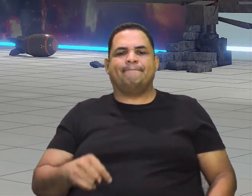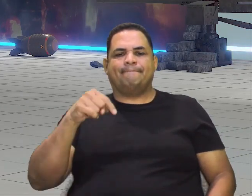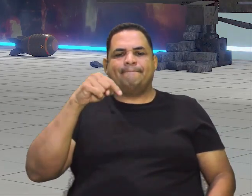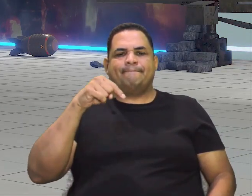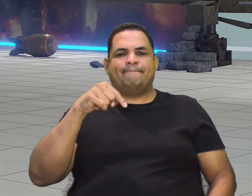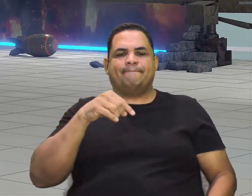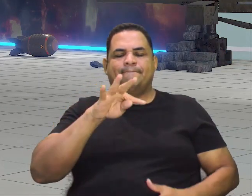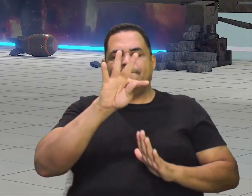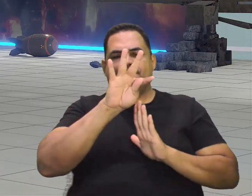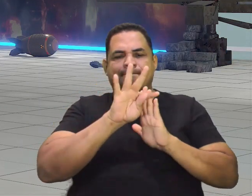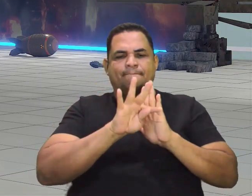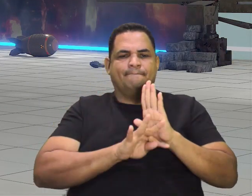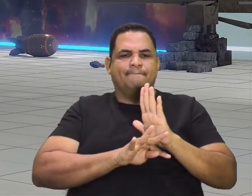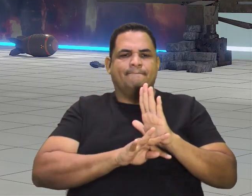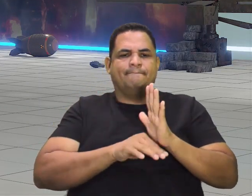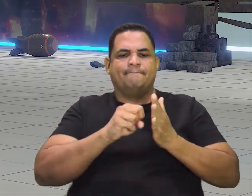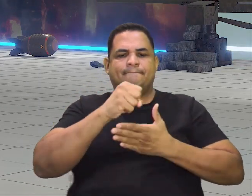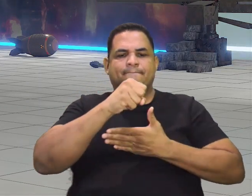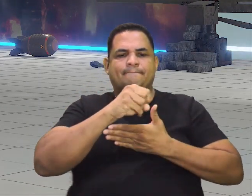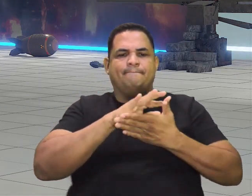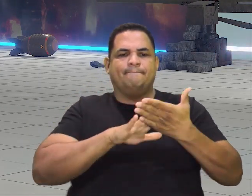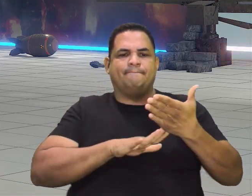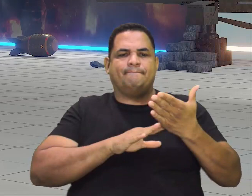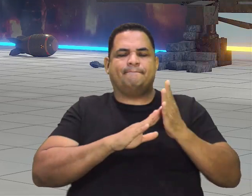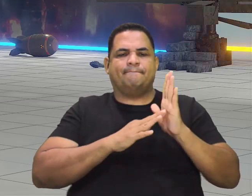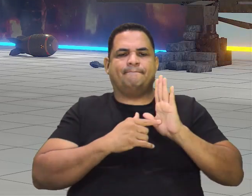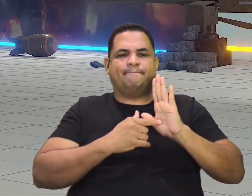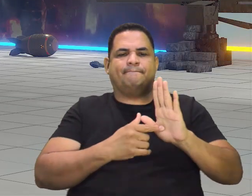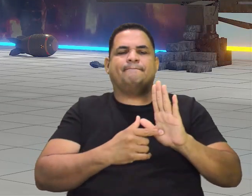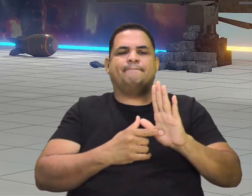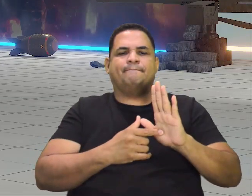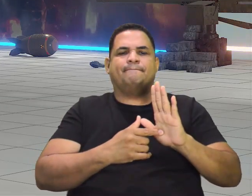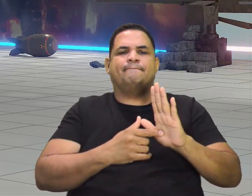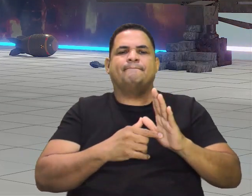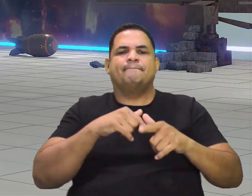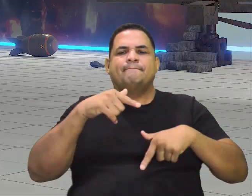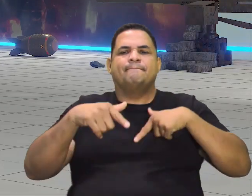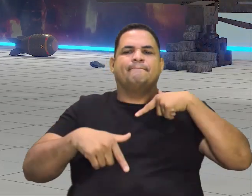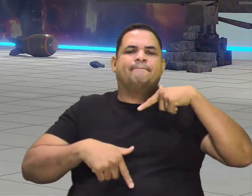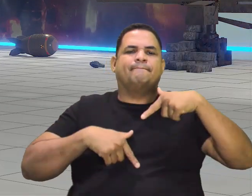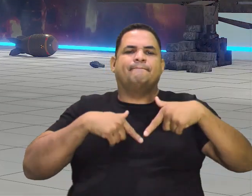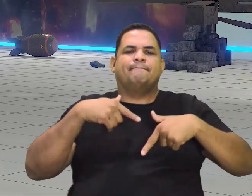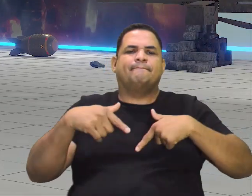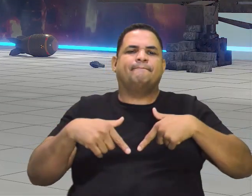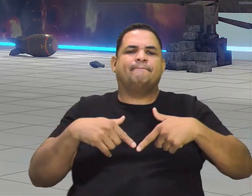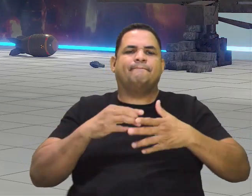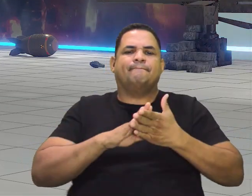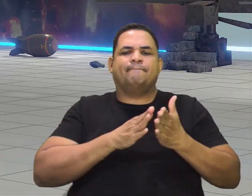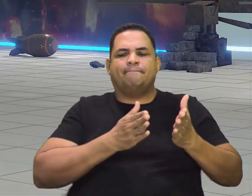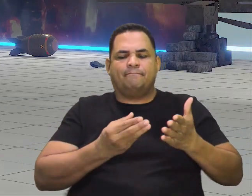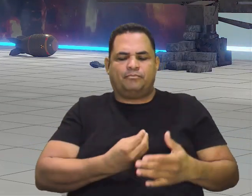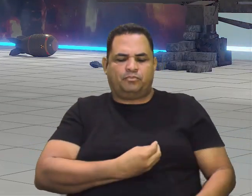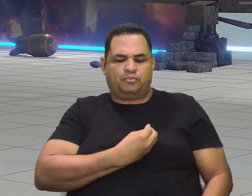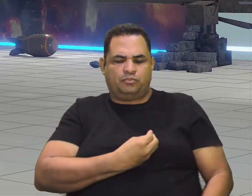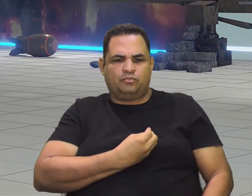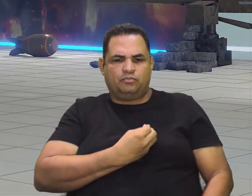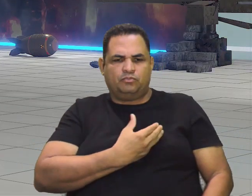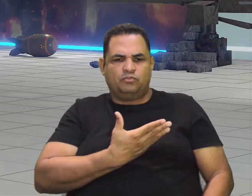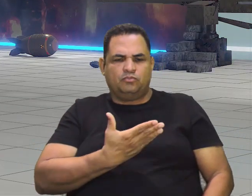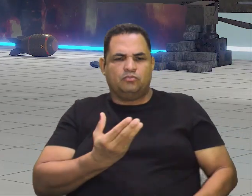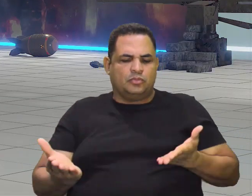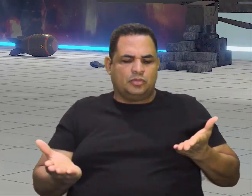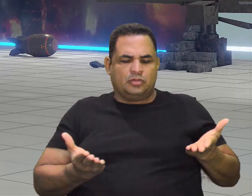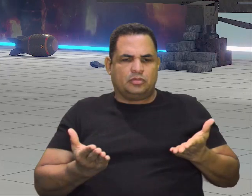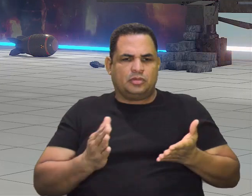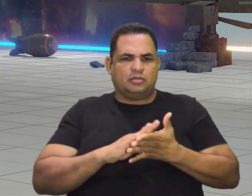aqui o texto dessa questão, ele nos traz aqui esse trabalho sobre o tempo presente, sobre, de tal